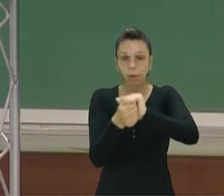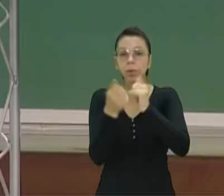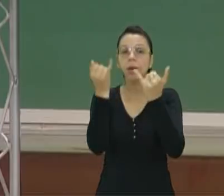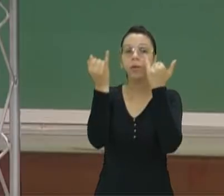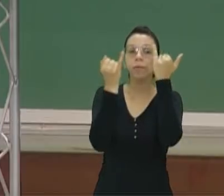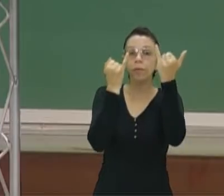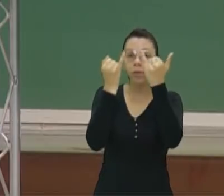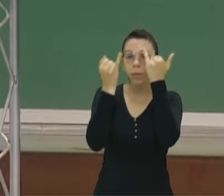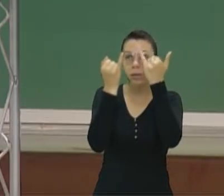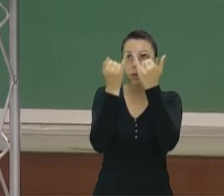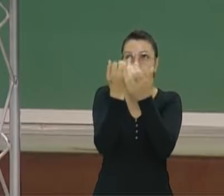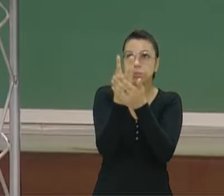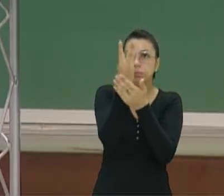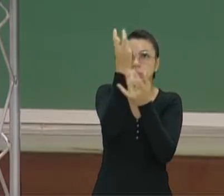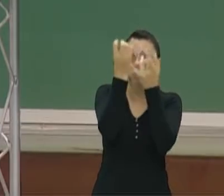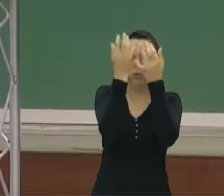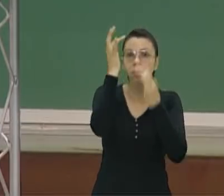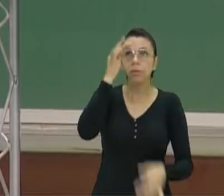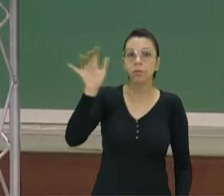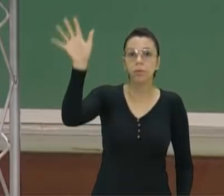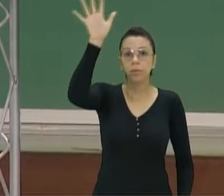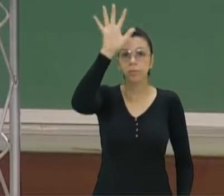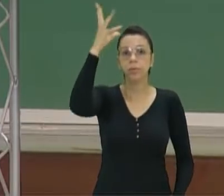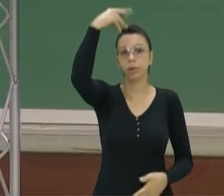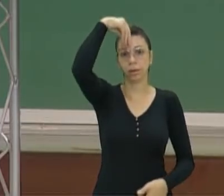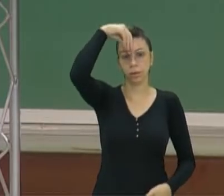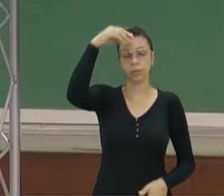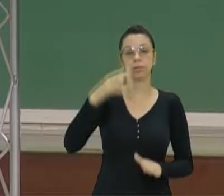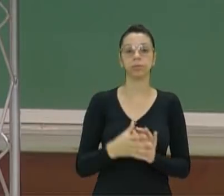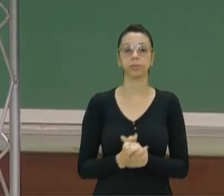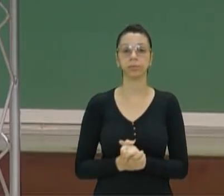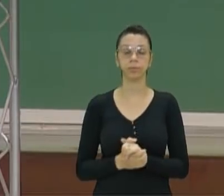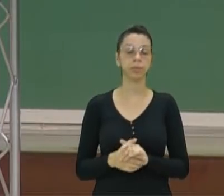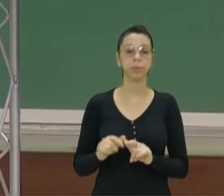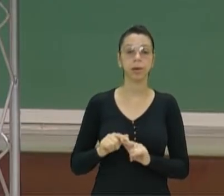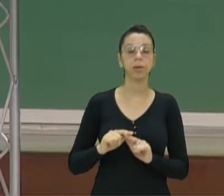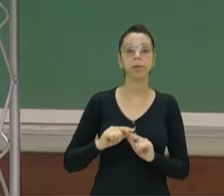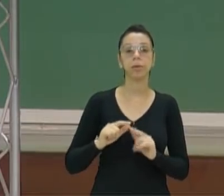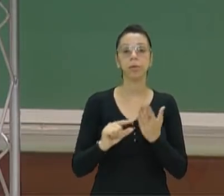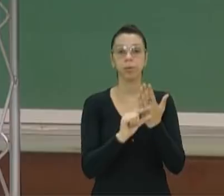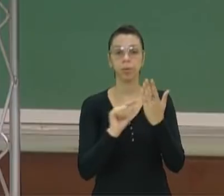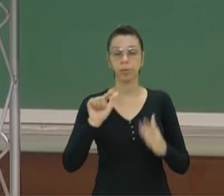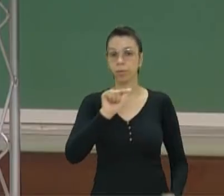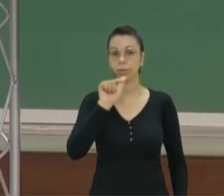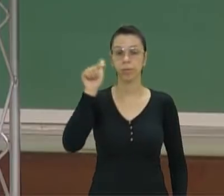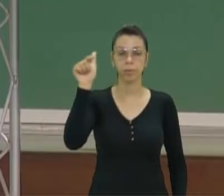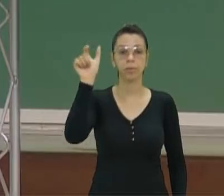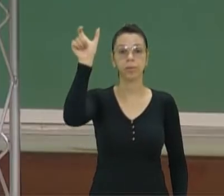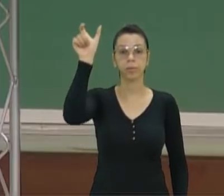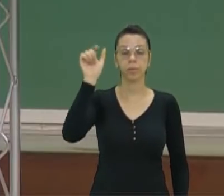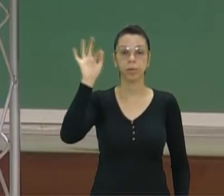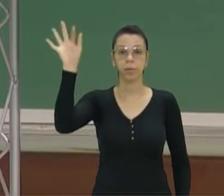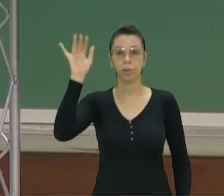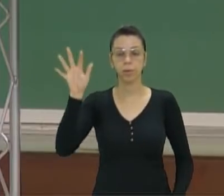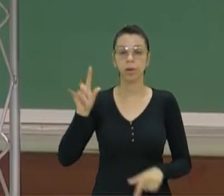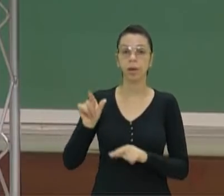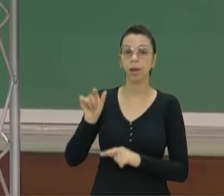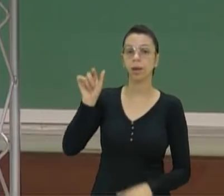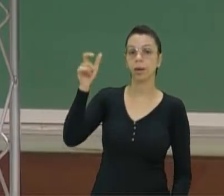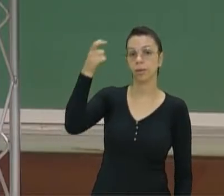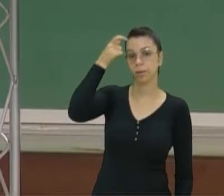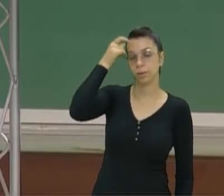chamado de mente, de memória, enfim, aquilo que está na sua cabeça. Para alguns pensadores, a fonte do conhecimento é a razão e para outros, os